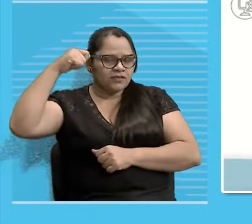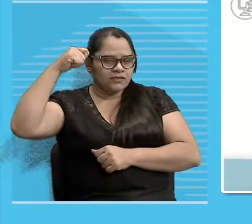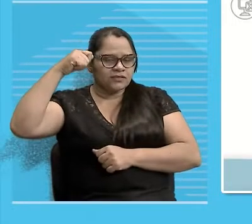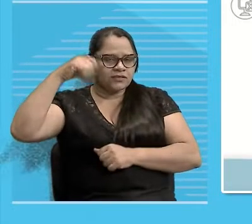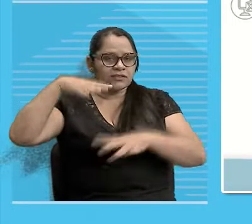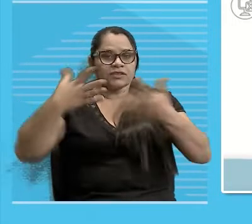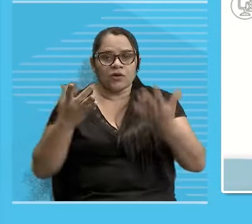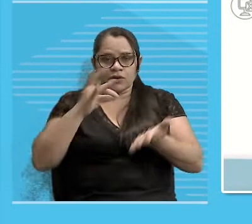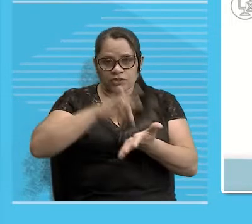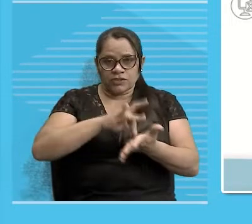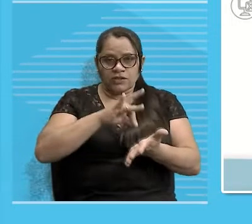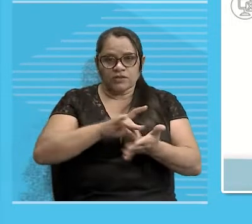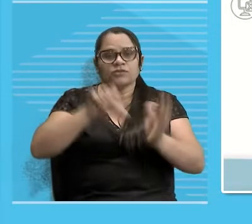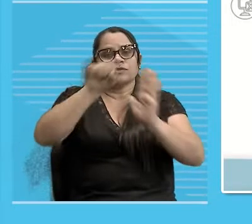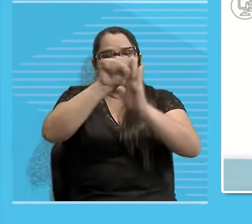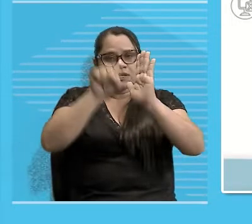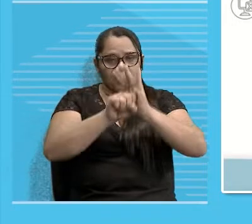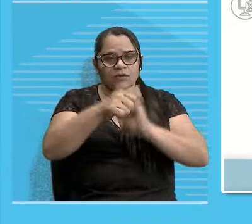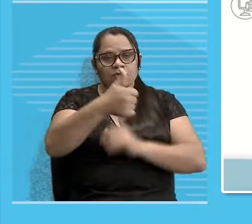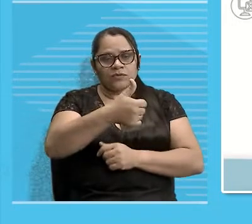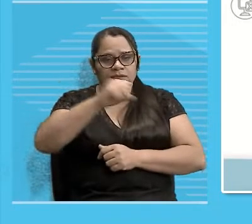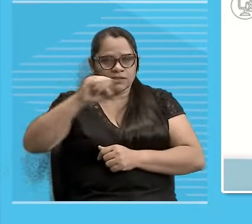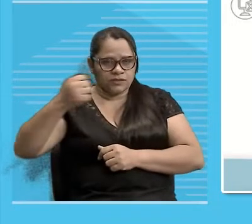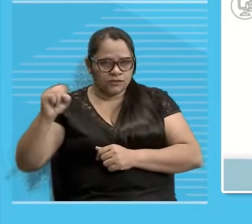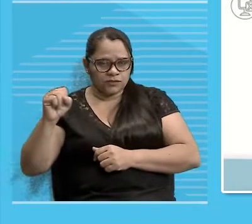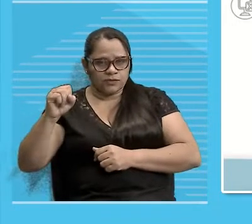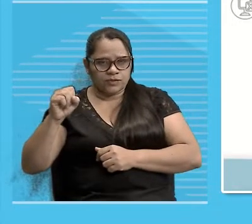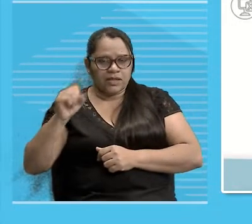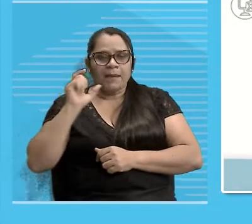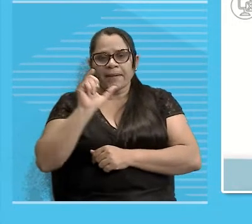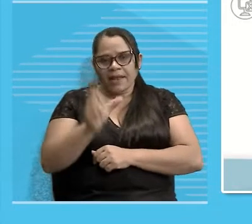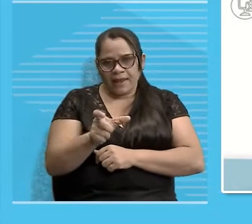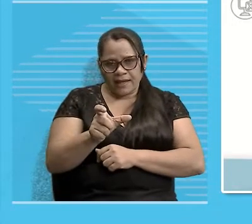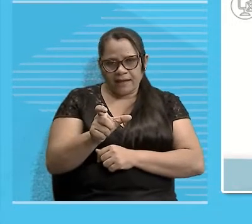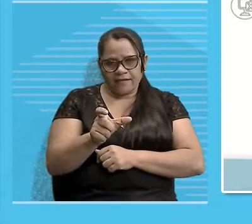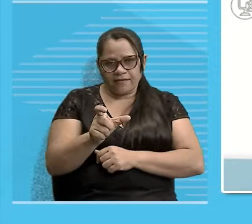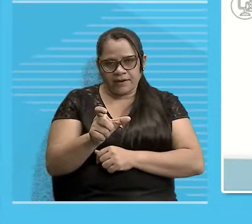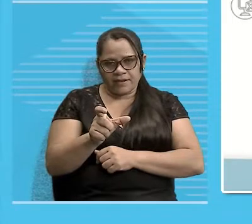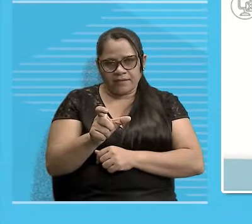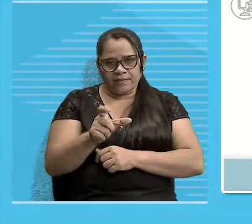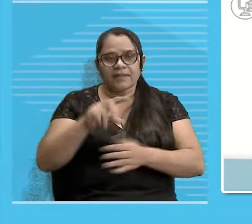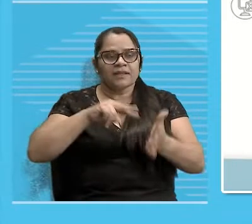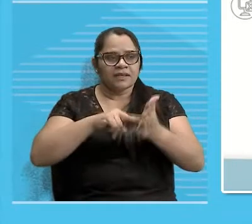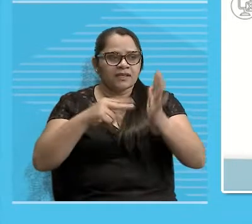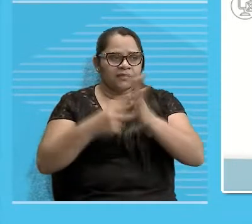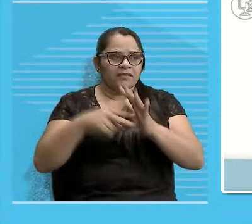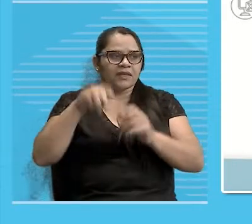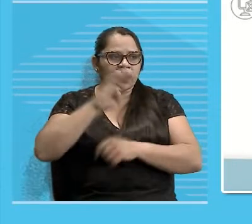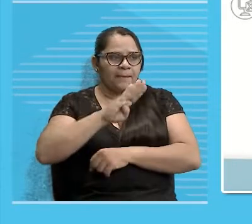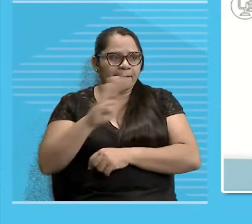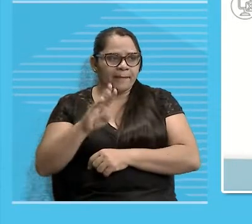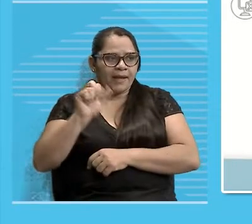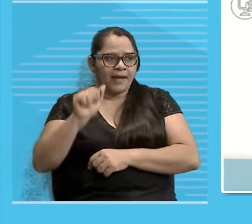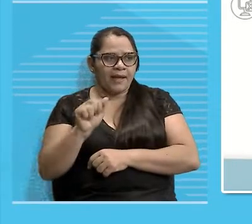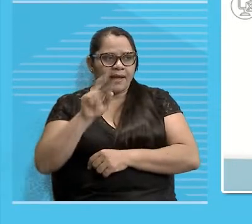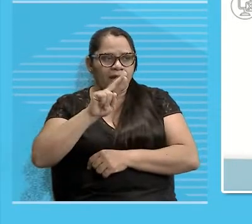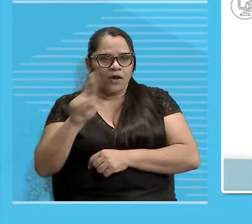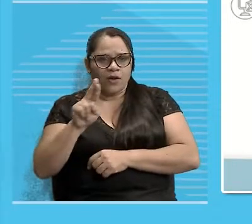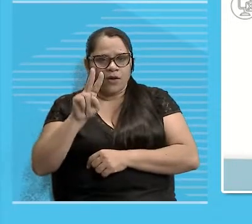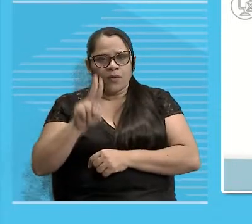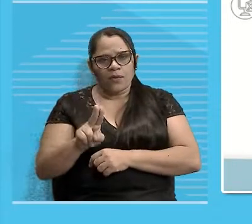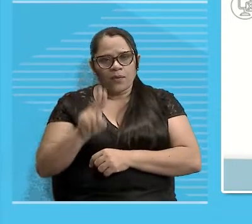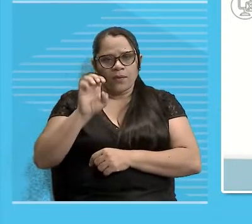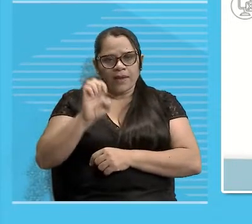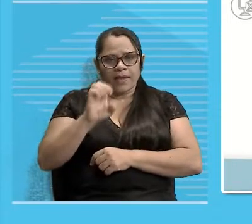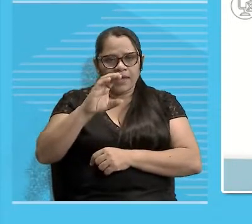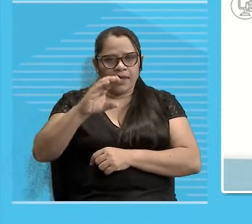originou-se na Itália no século XVIII. O termo tem origem na palavra espanhola barueco, aplicado para designar pérolas